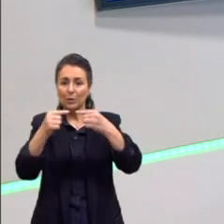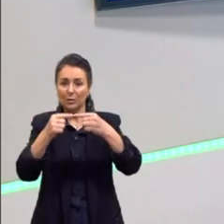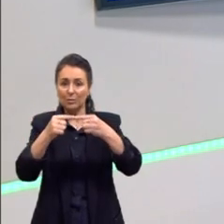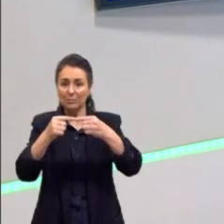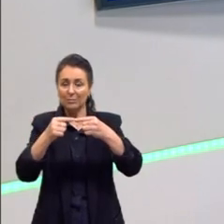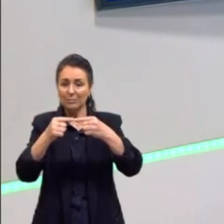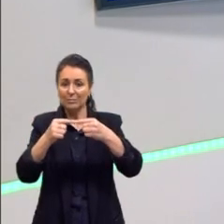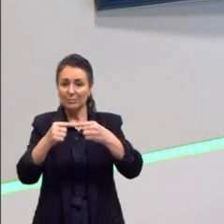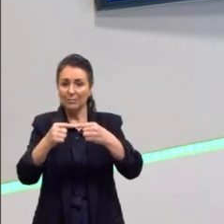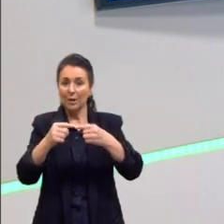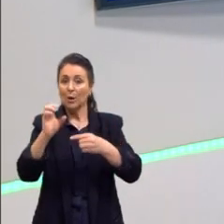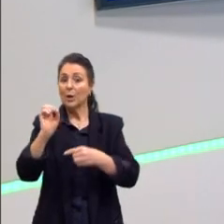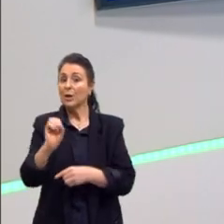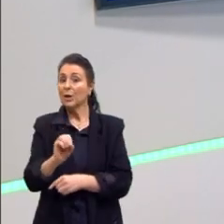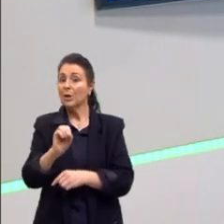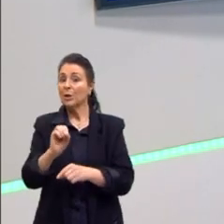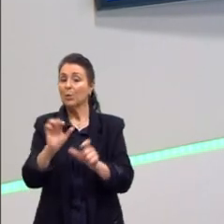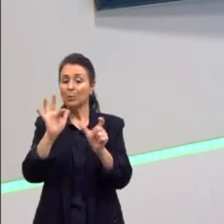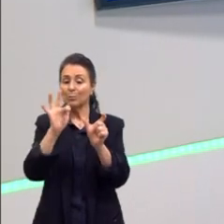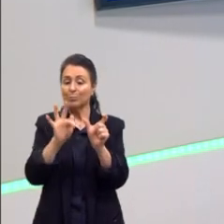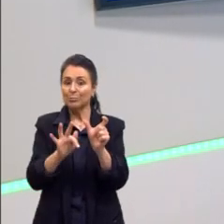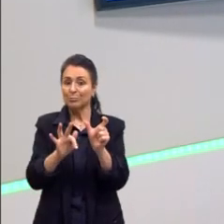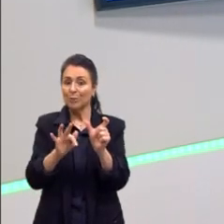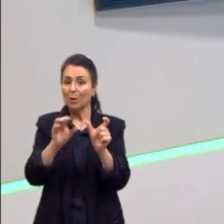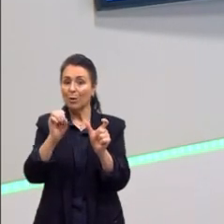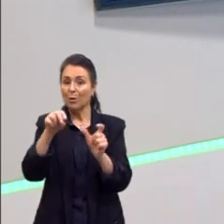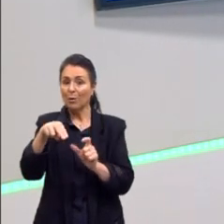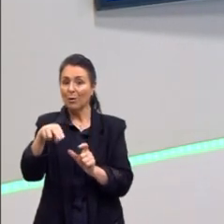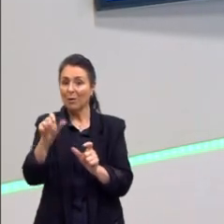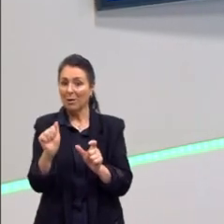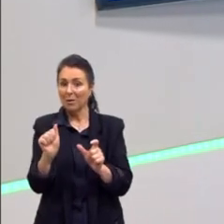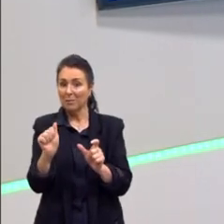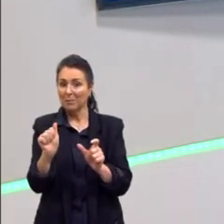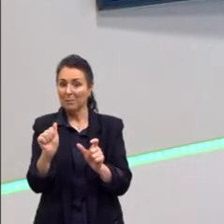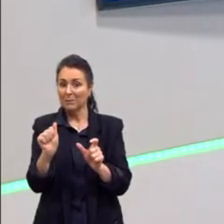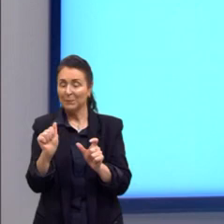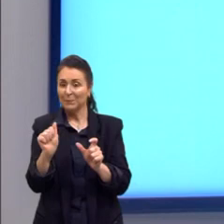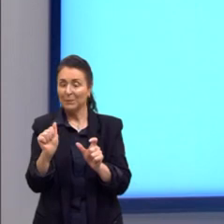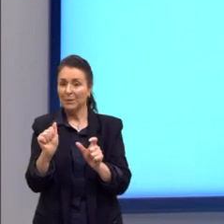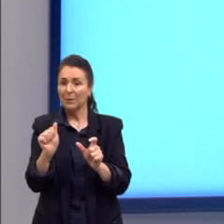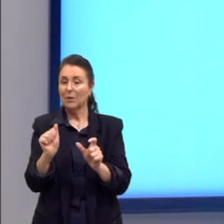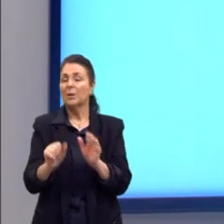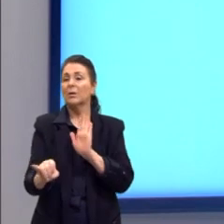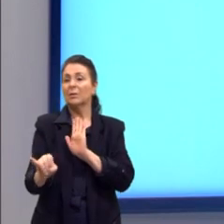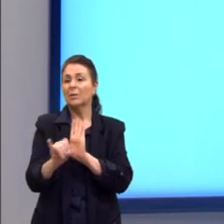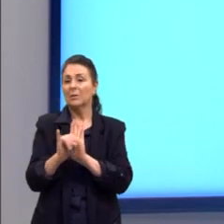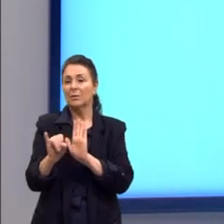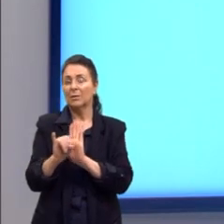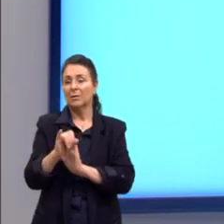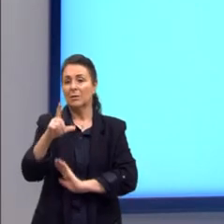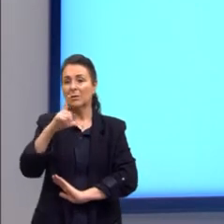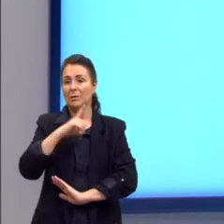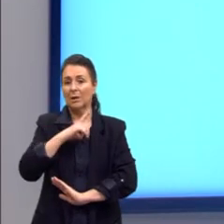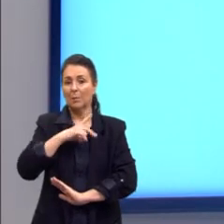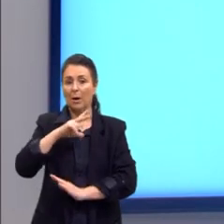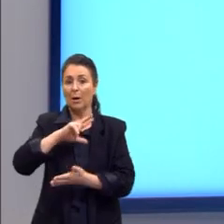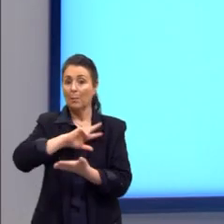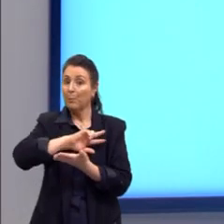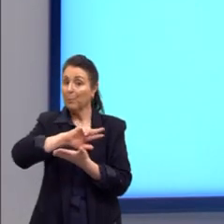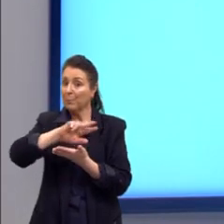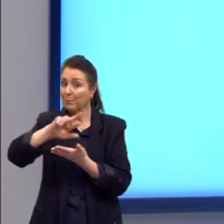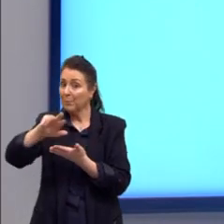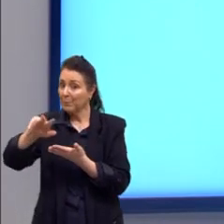terminação de Ona tá então para identificação a posso ter uma Poli